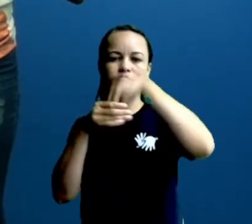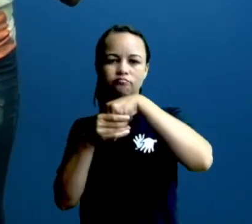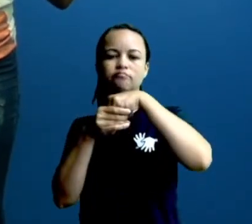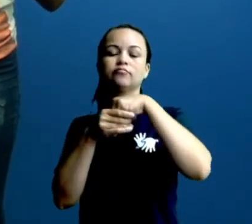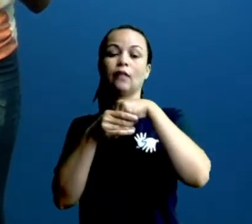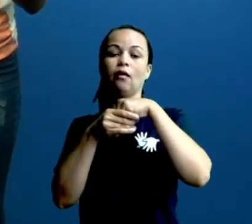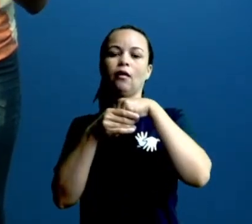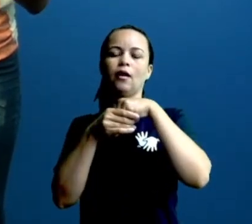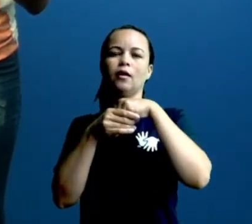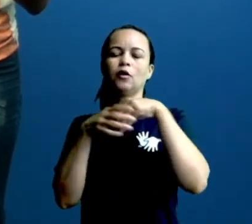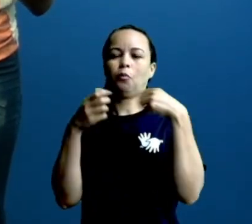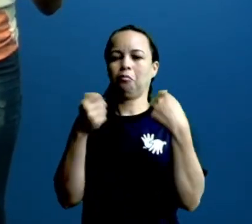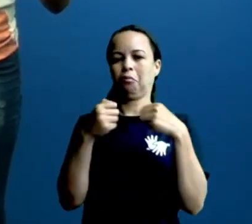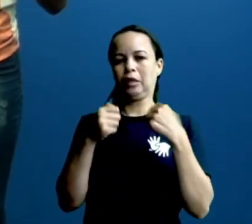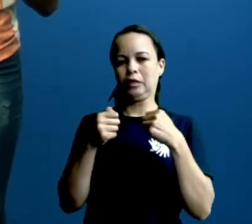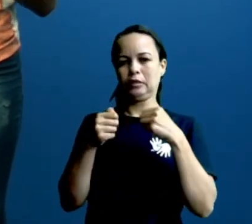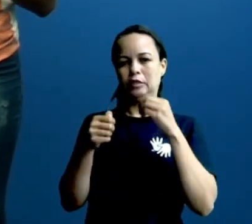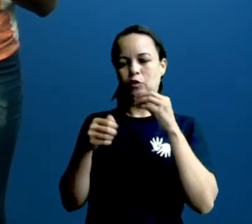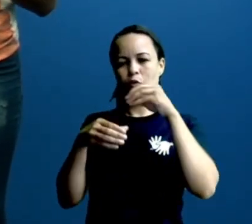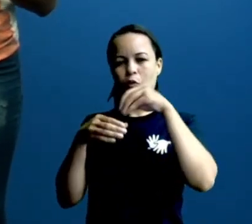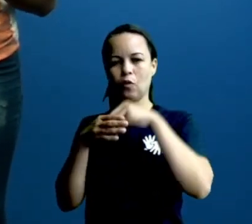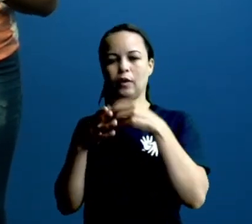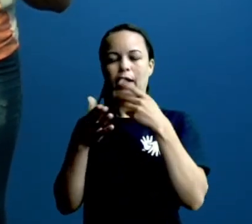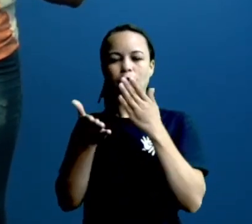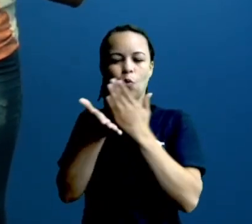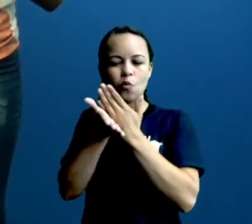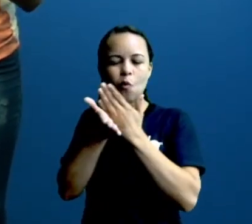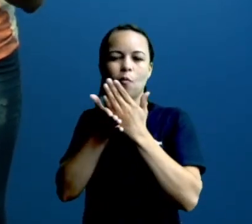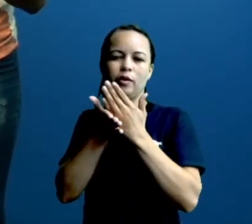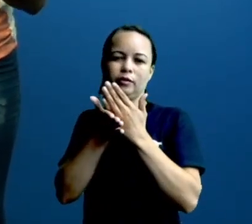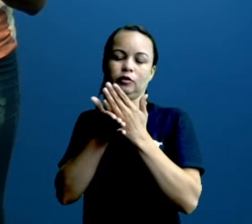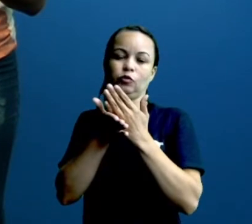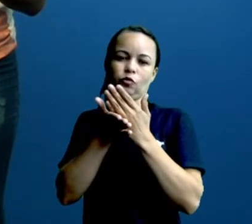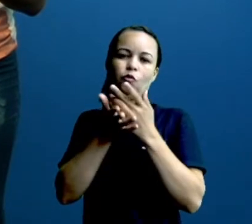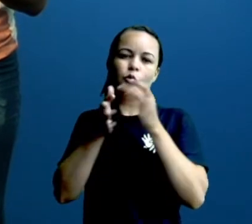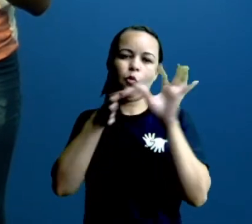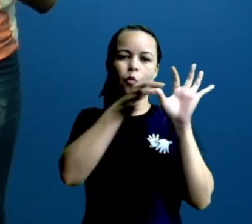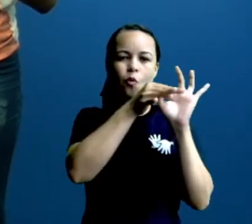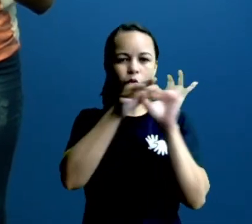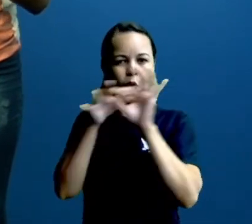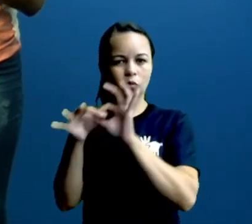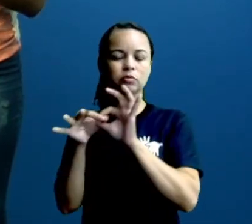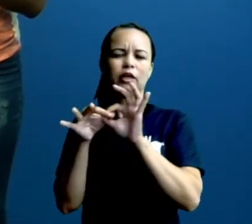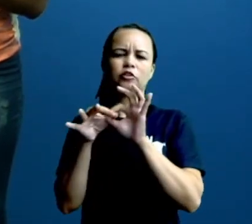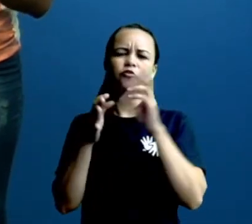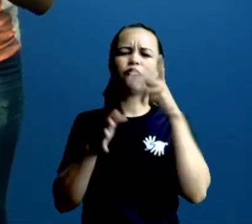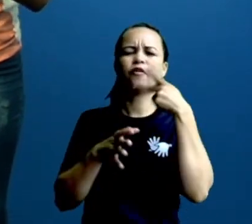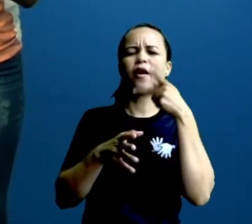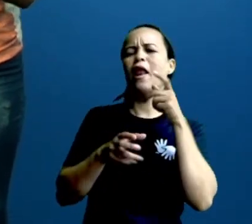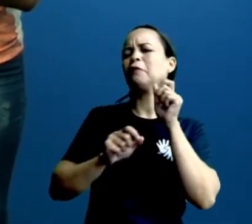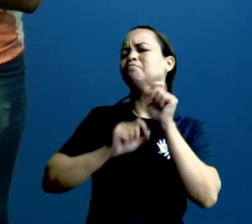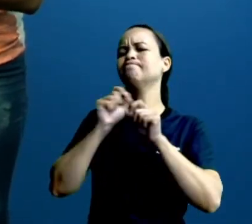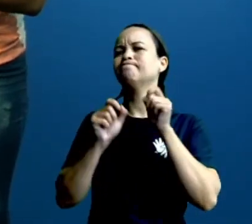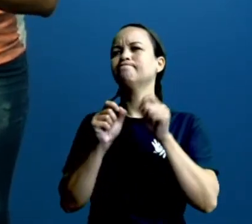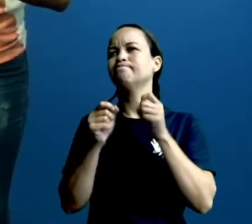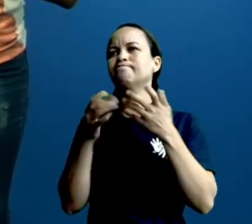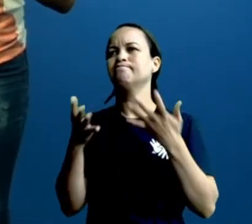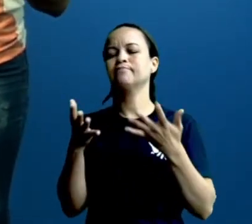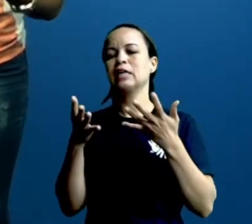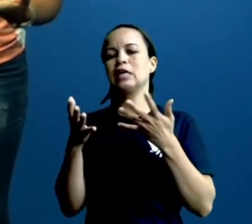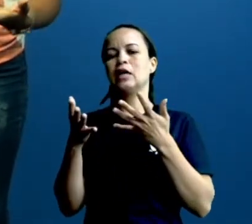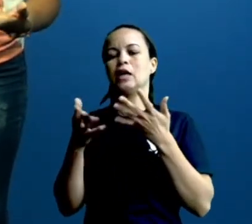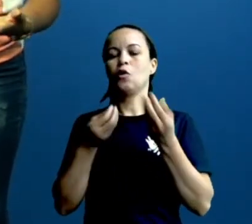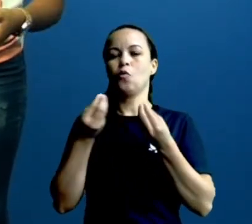preciso colocar, tá? Ali naquele início, esse contexto. Eu estou falando sobre o quê? De que